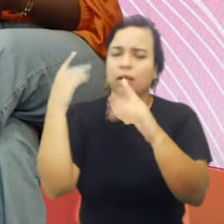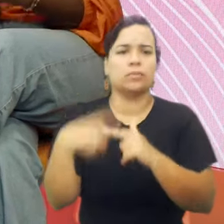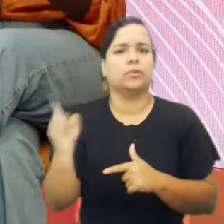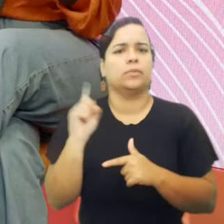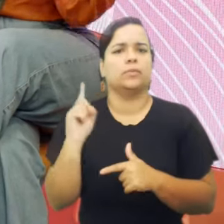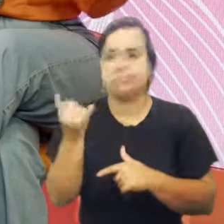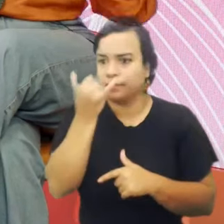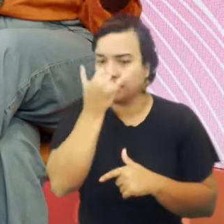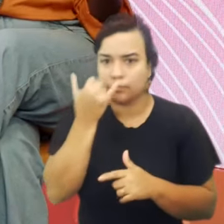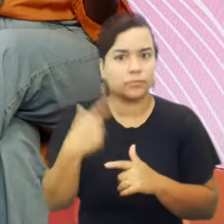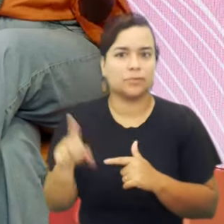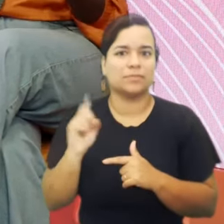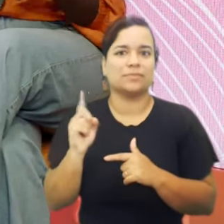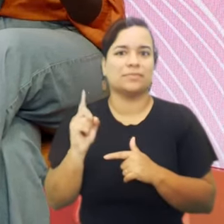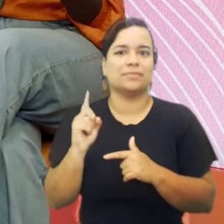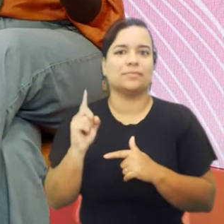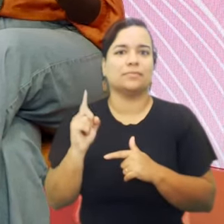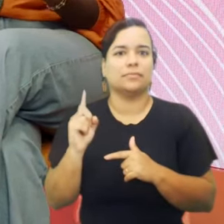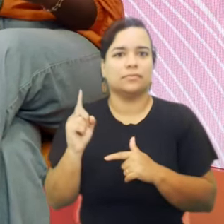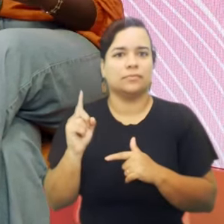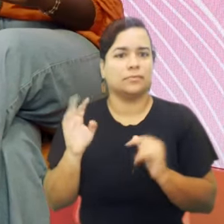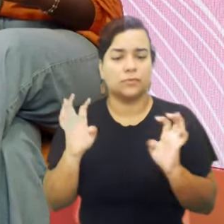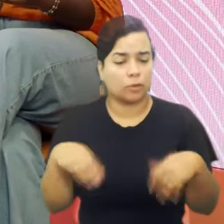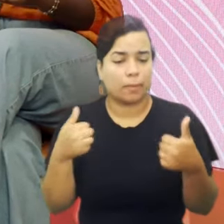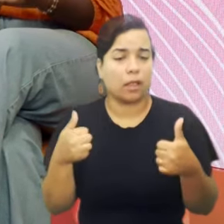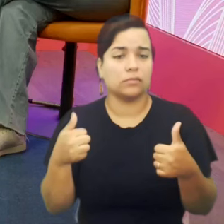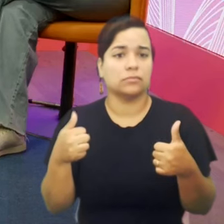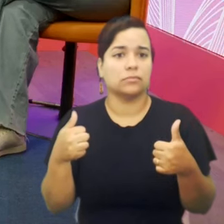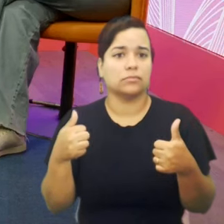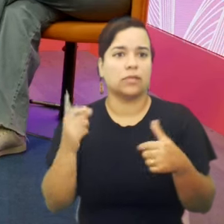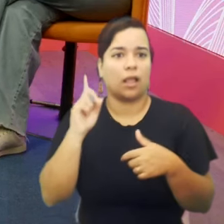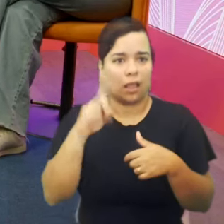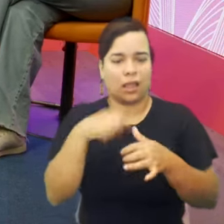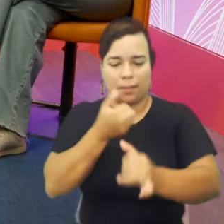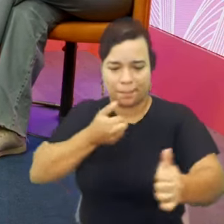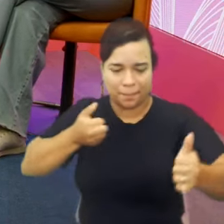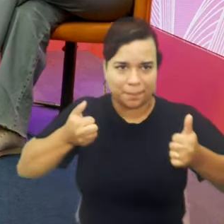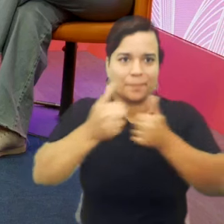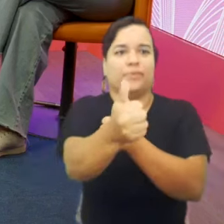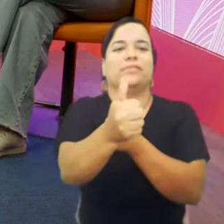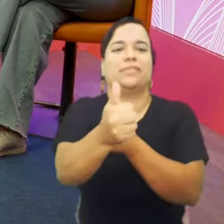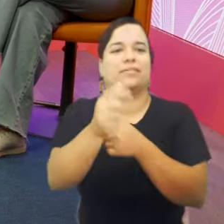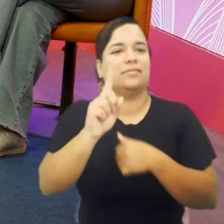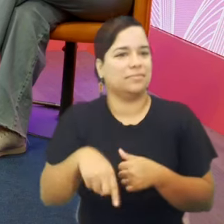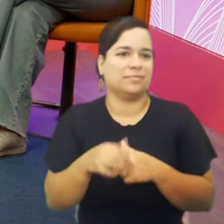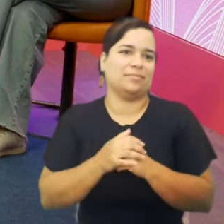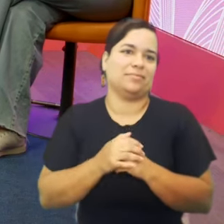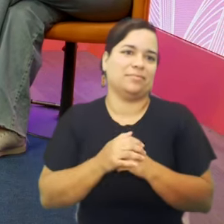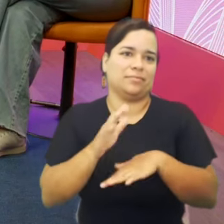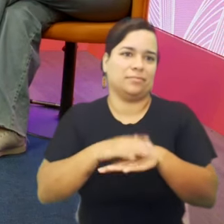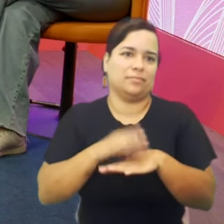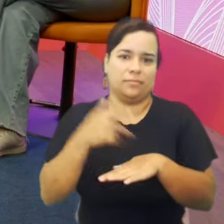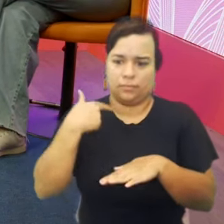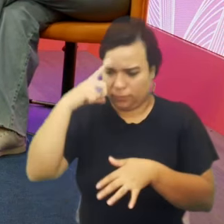tá tudo bem. Deixa os pratinhos cair, também tá tudo bem. Protagonismo. Eu falo que o meu caderninho tem folha rasgada, mas foi tudo eu que decidi.